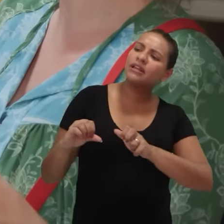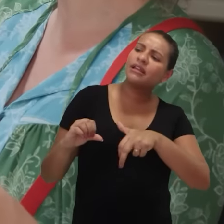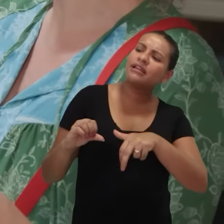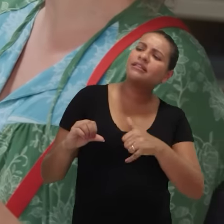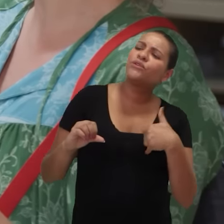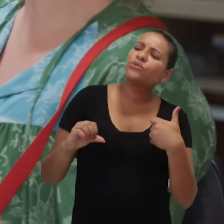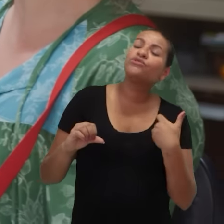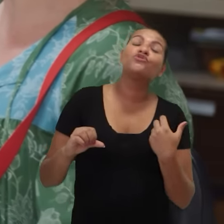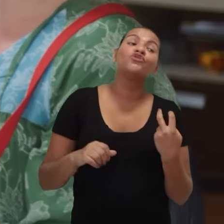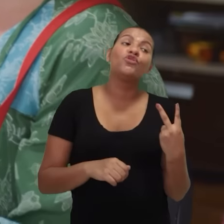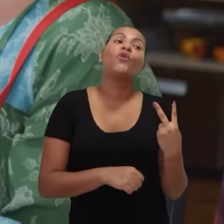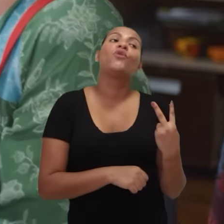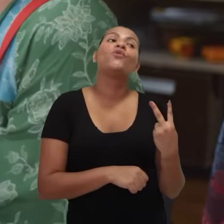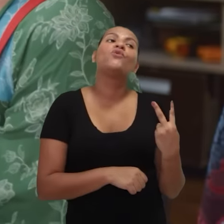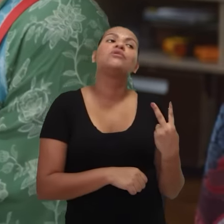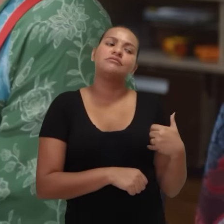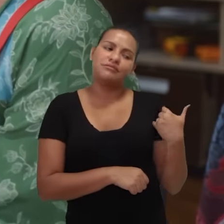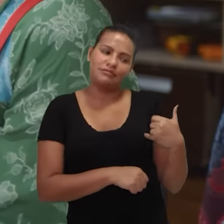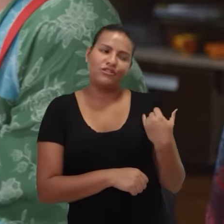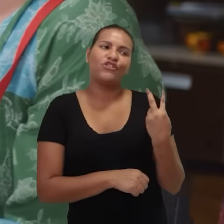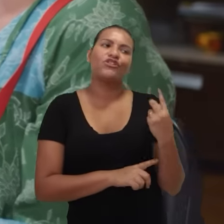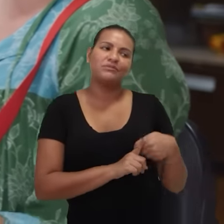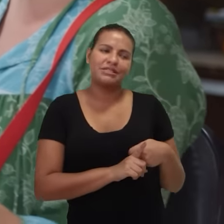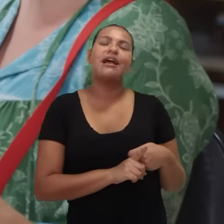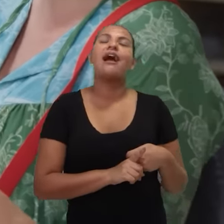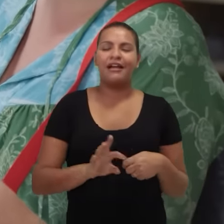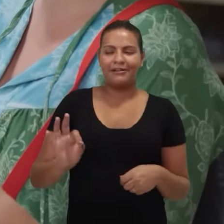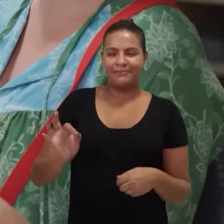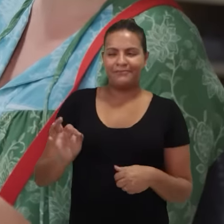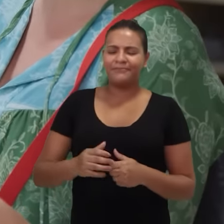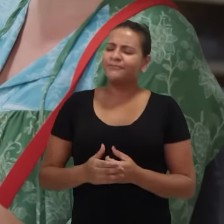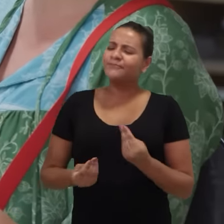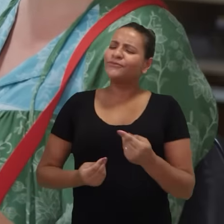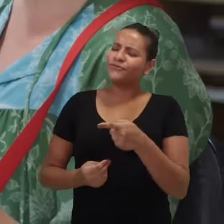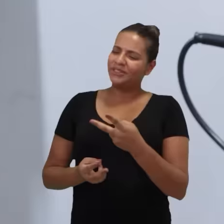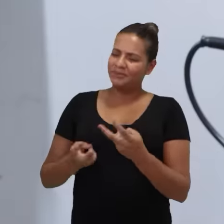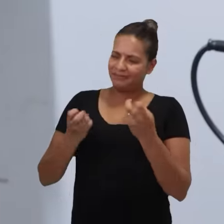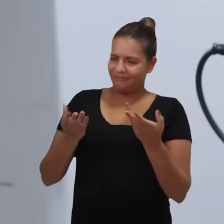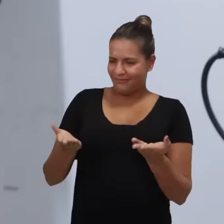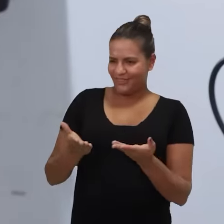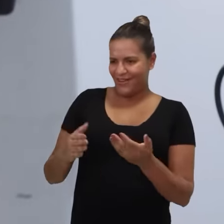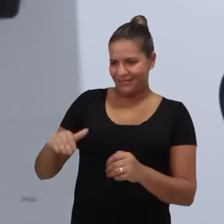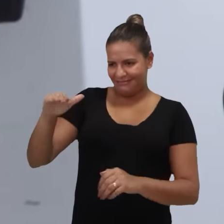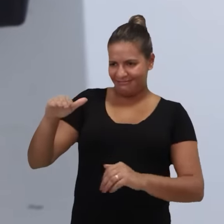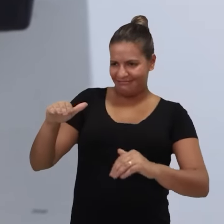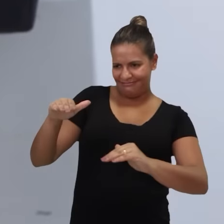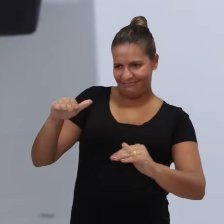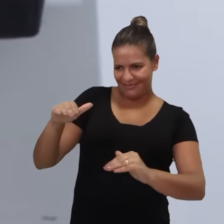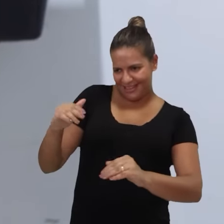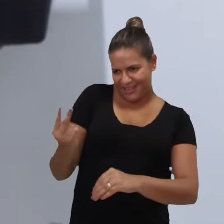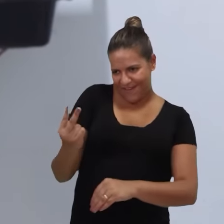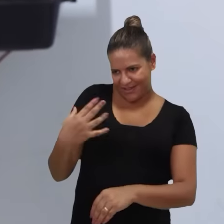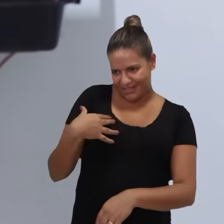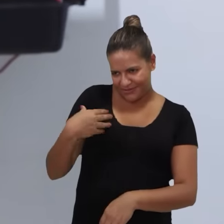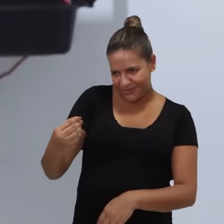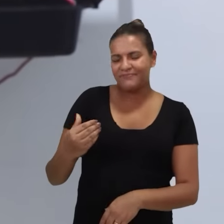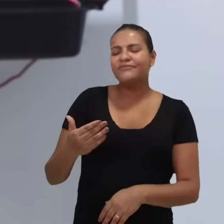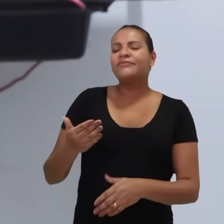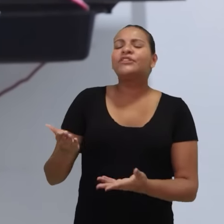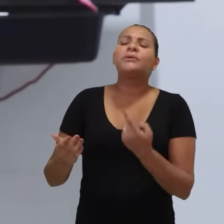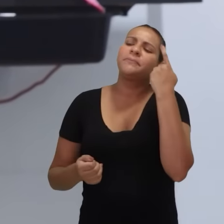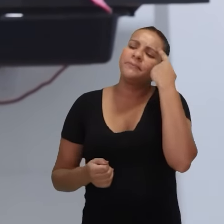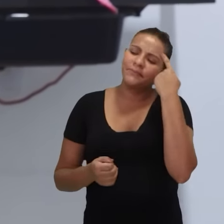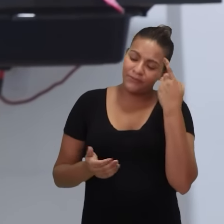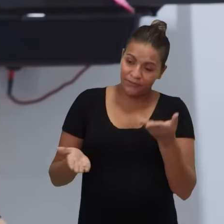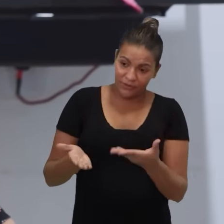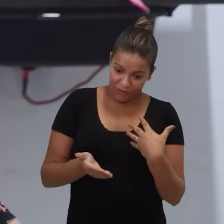Como que é, assim, você consegue enxergar bem o desenvolvimento deles agora a Helena na creche, o Gabriel, quando ele também entrou na